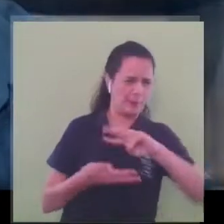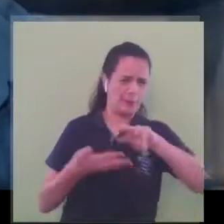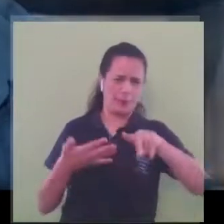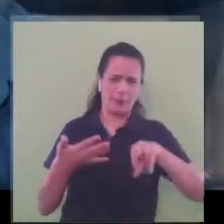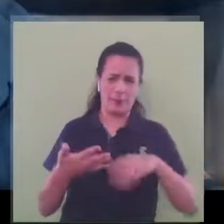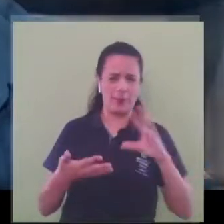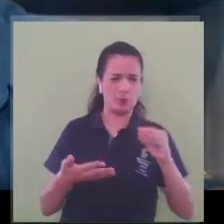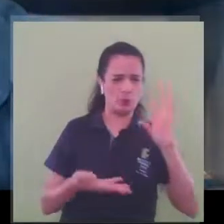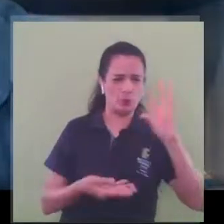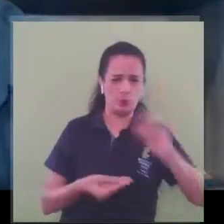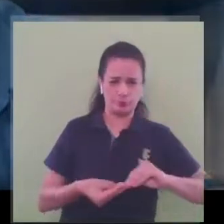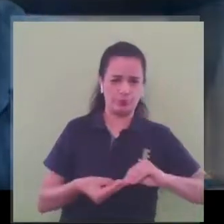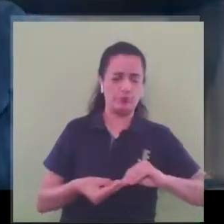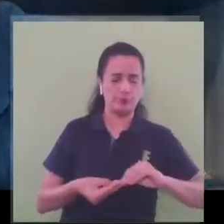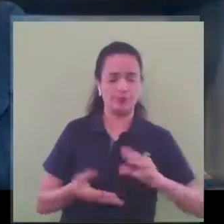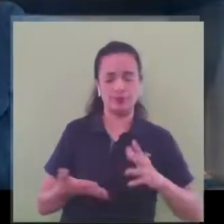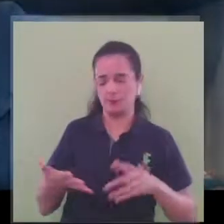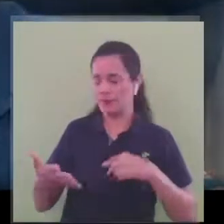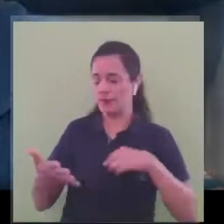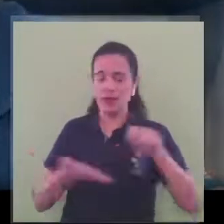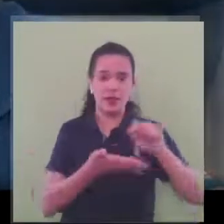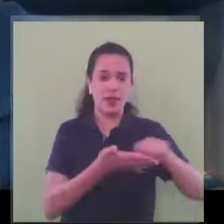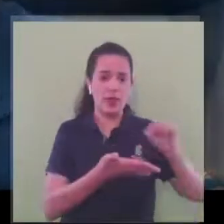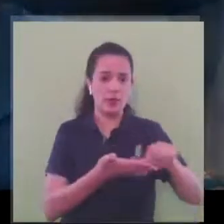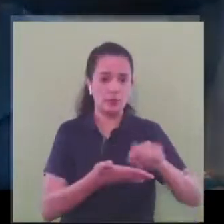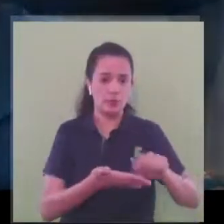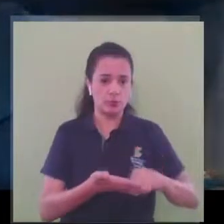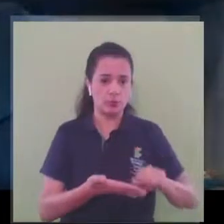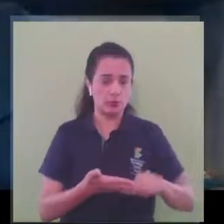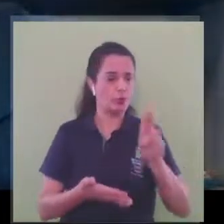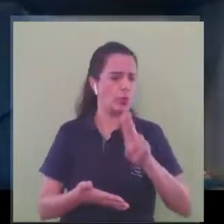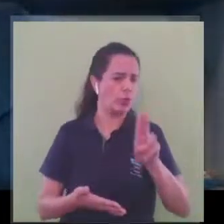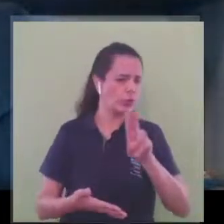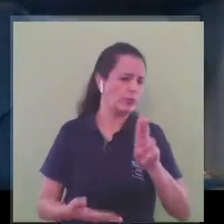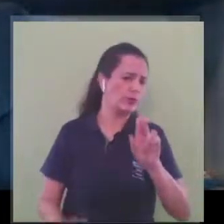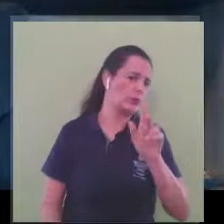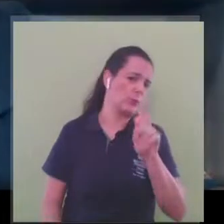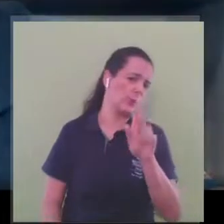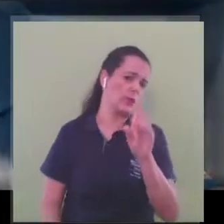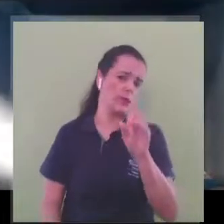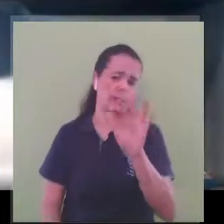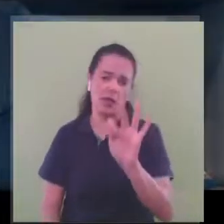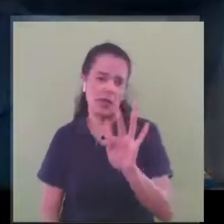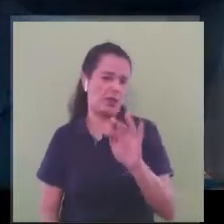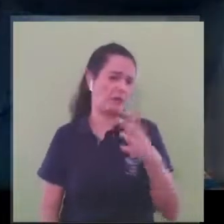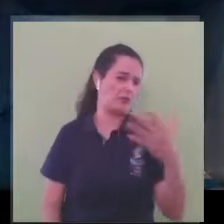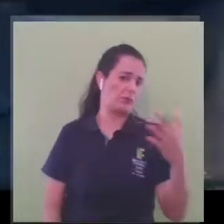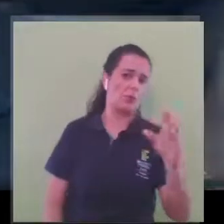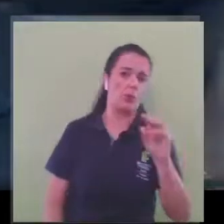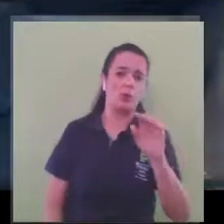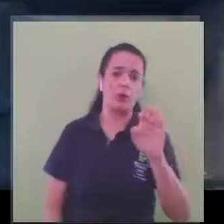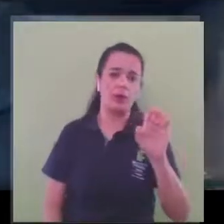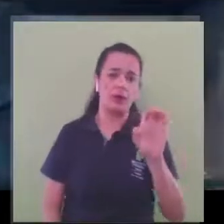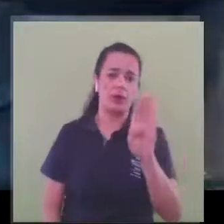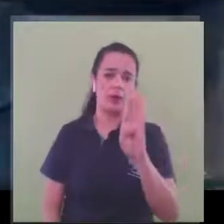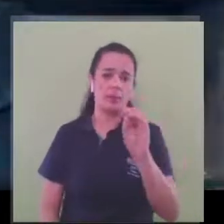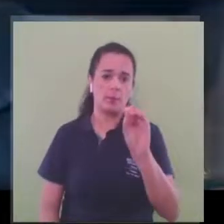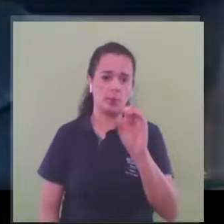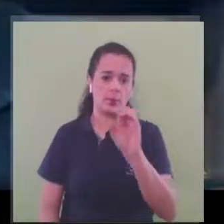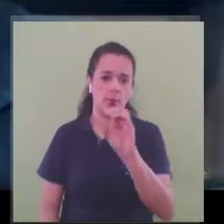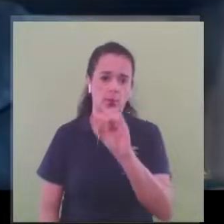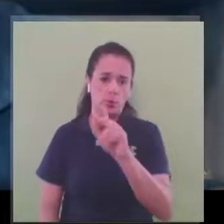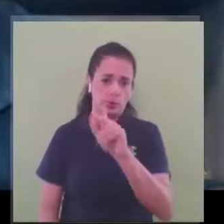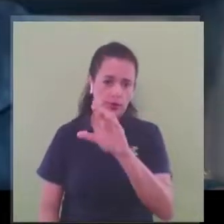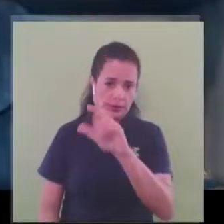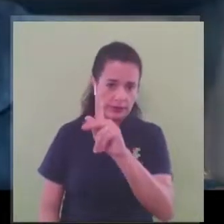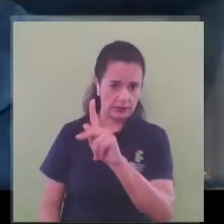mas fazer anotações não no próprio aparelho, não aquelas marcações que são feitas, né, no próprio